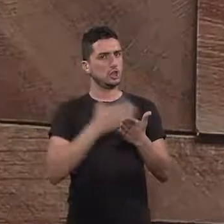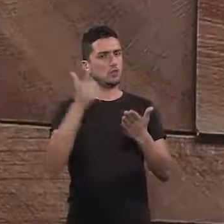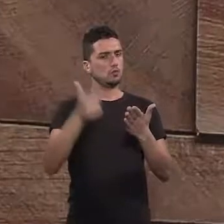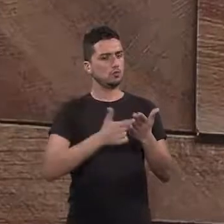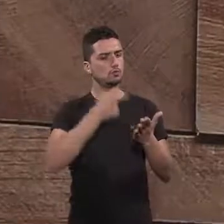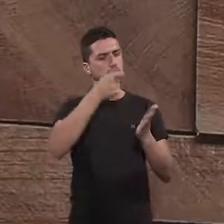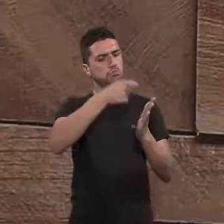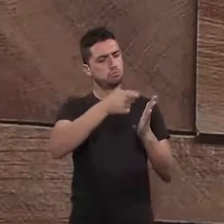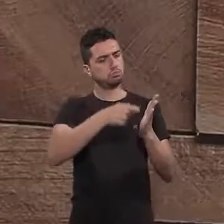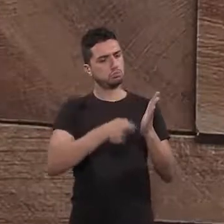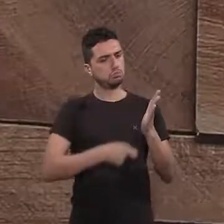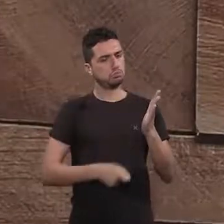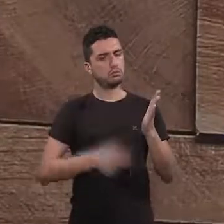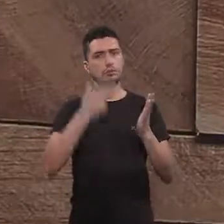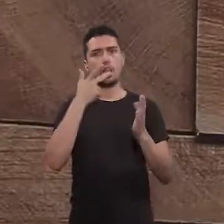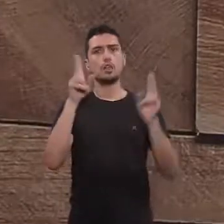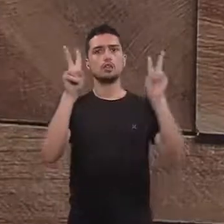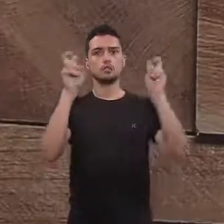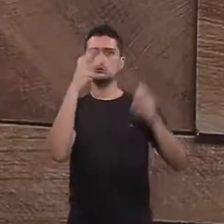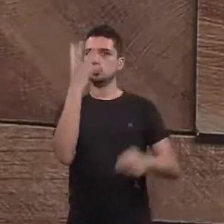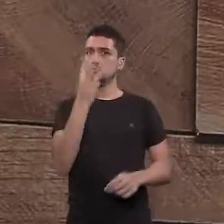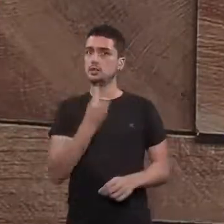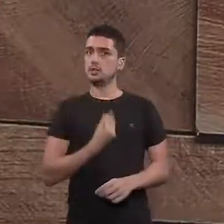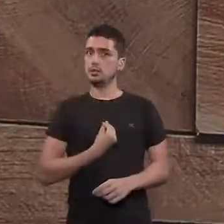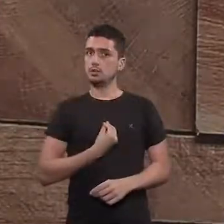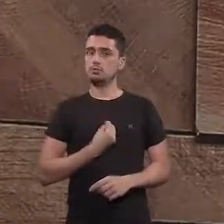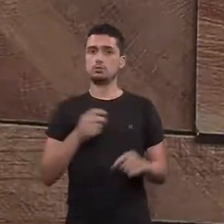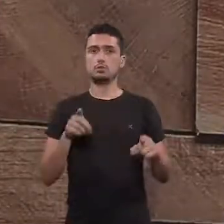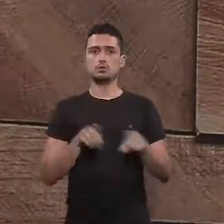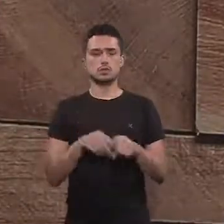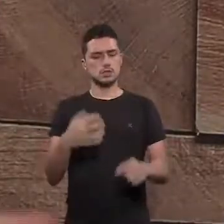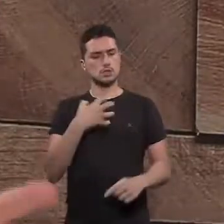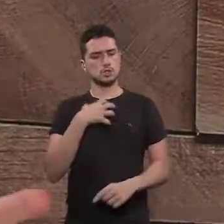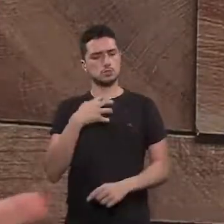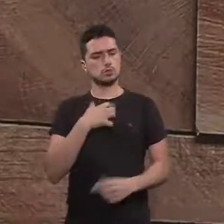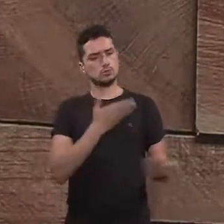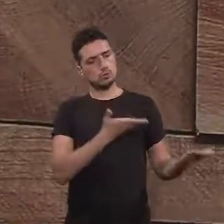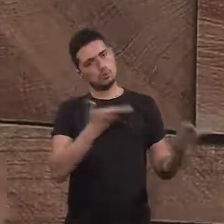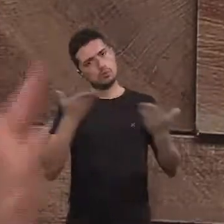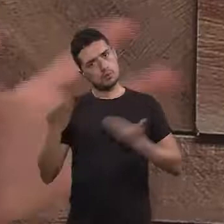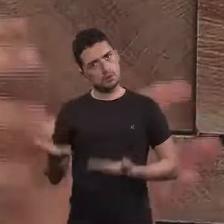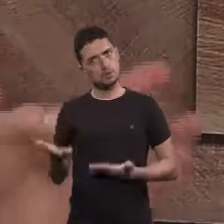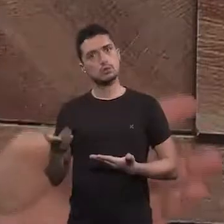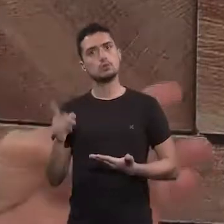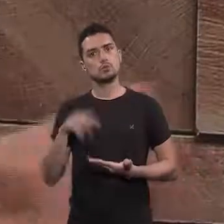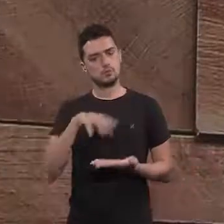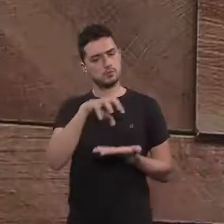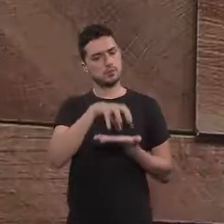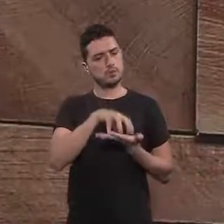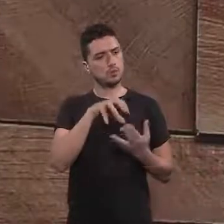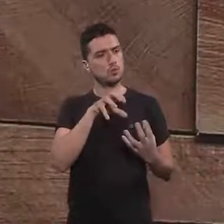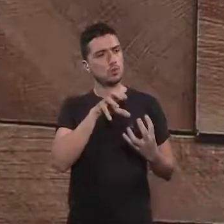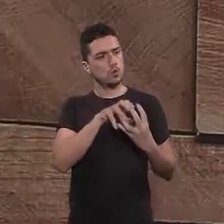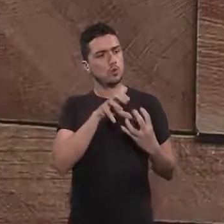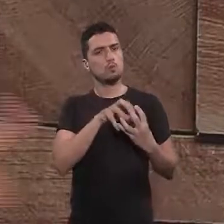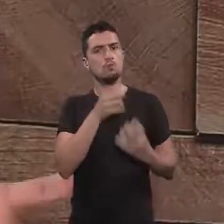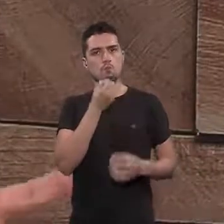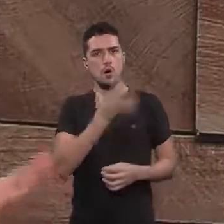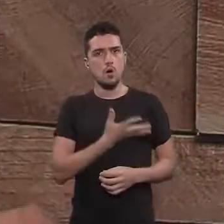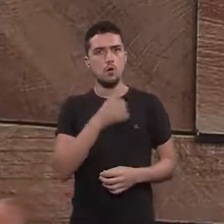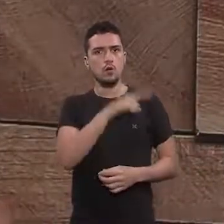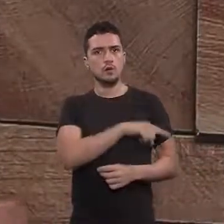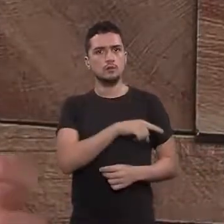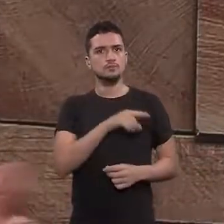livros falando sobre espiritualidade ou então falando sobre sentimentos, nós os convidamos e aceitam bem. É um fórum interessante, porque é uma universidade, uma